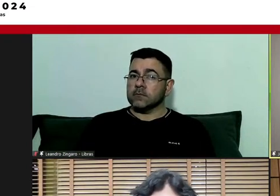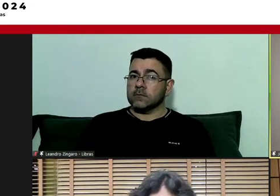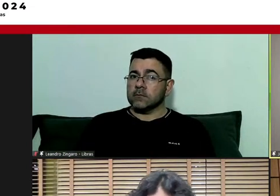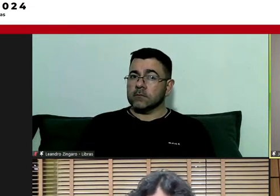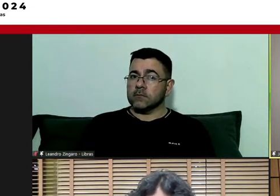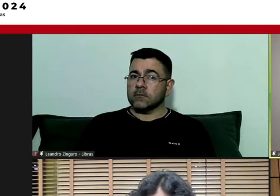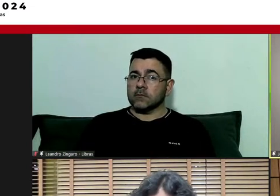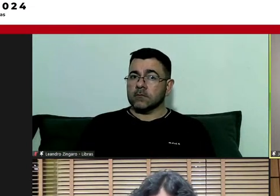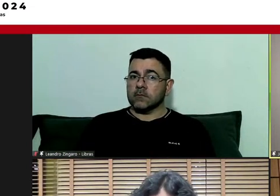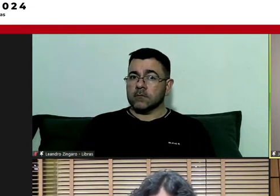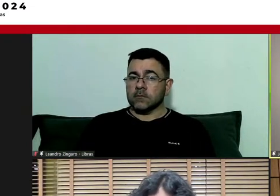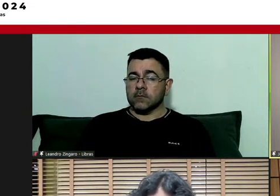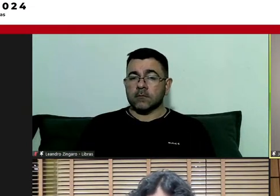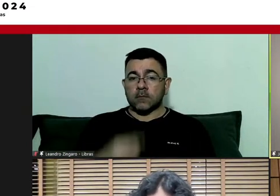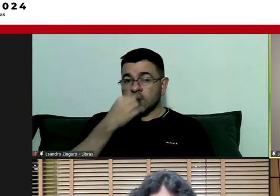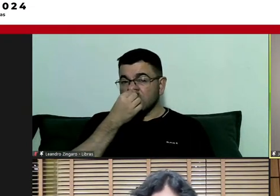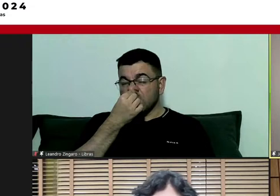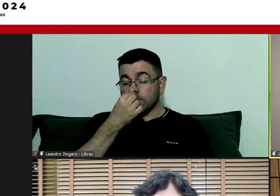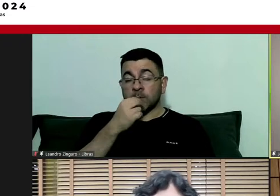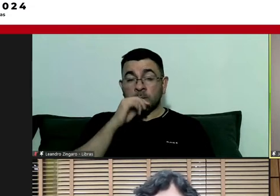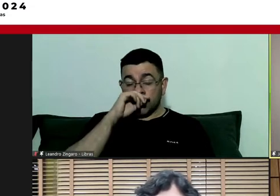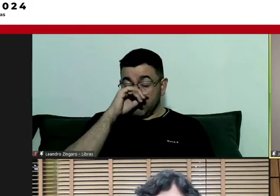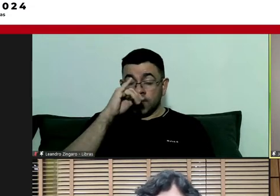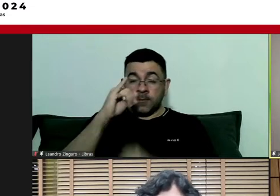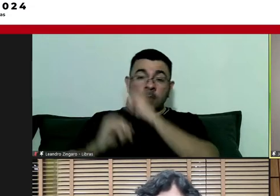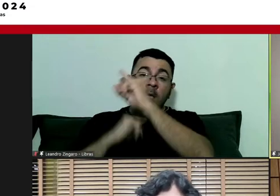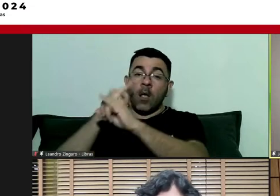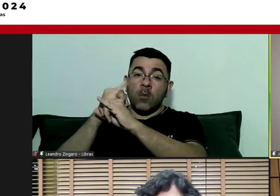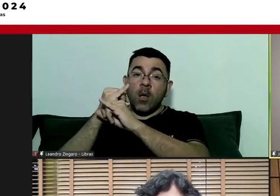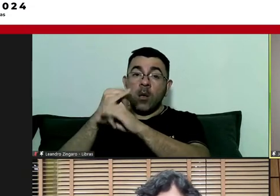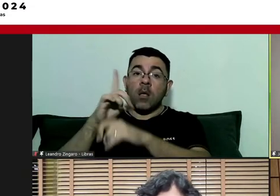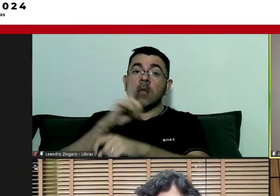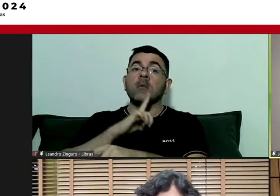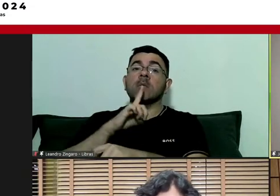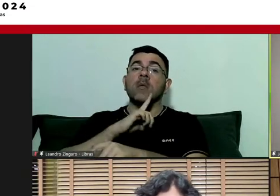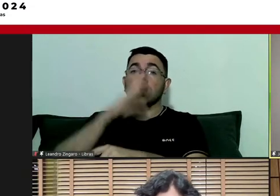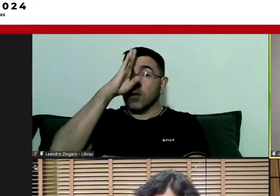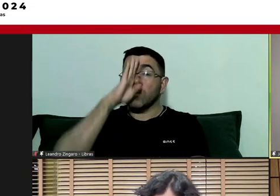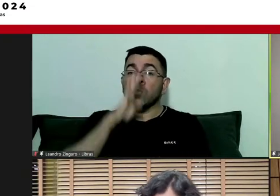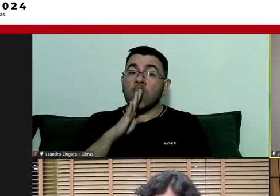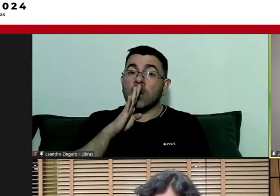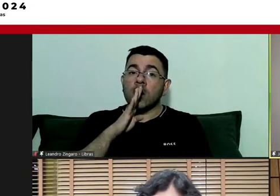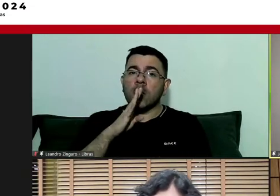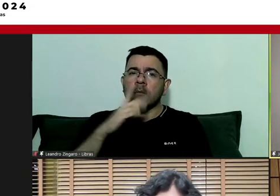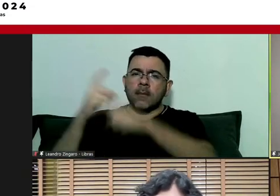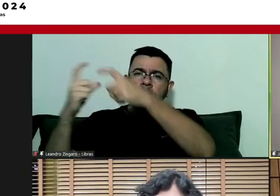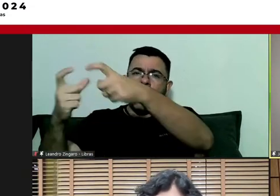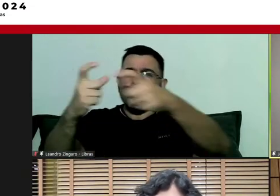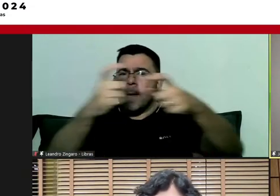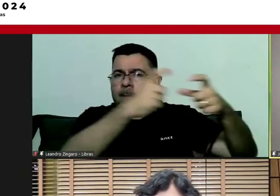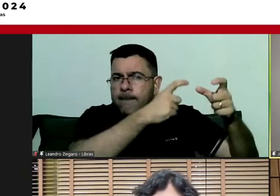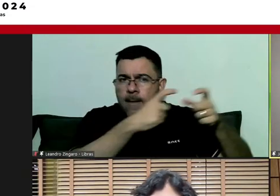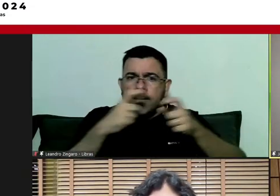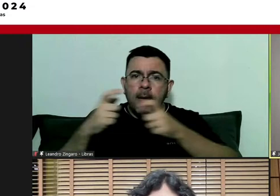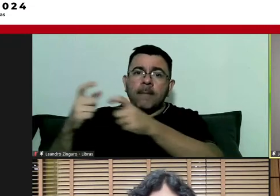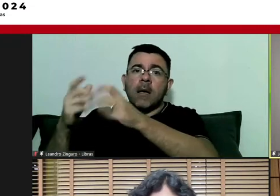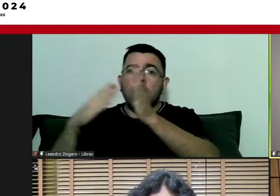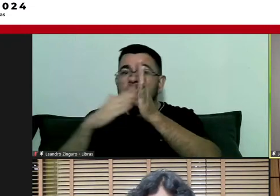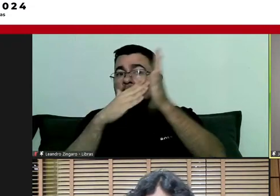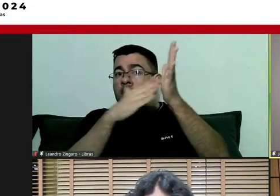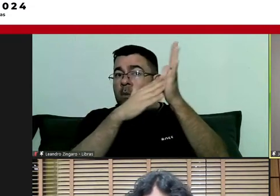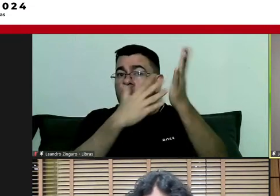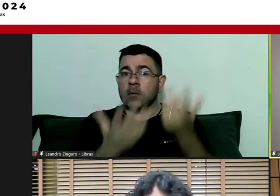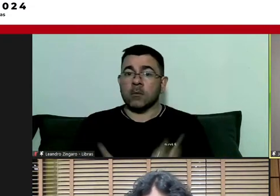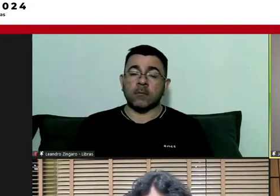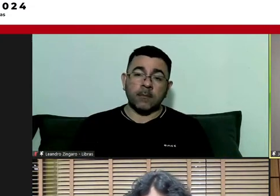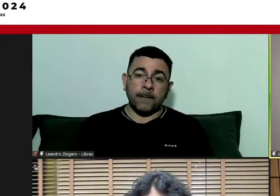gente tem também a internet disponibilizada num de forma gratuita em tudo que é canto da cidade eh inclusive